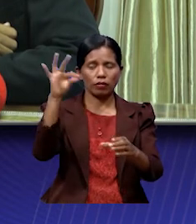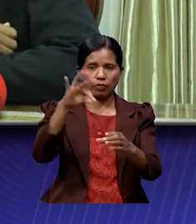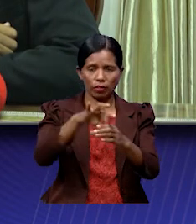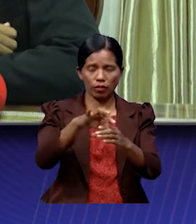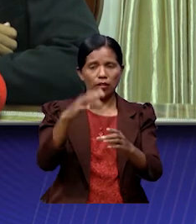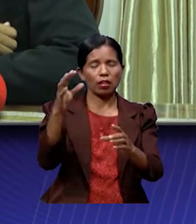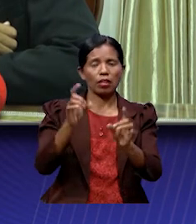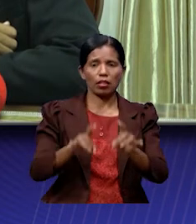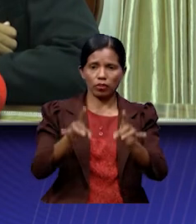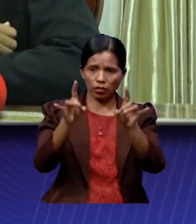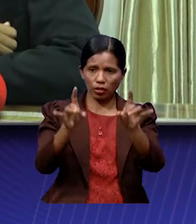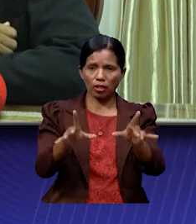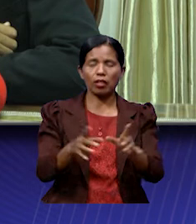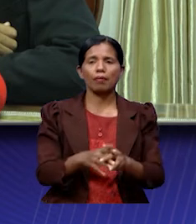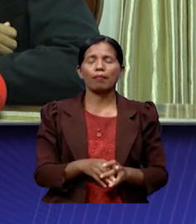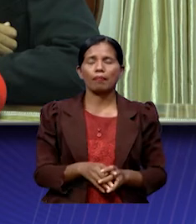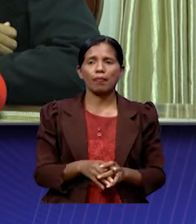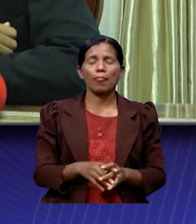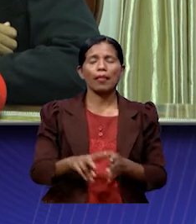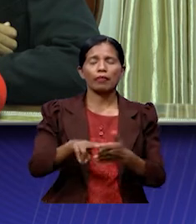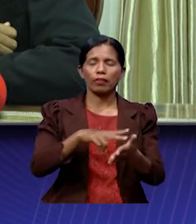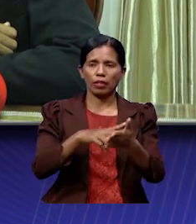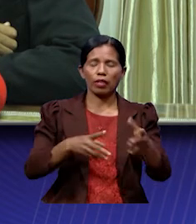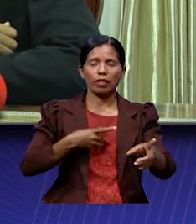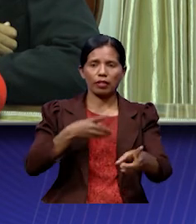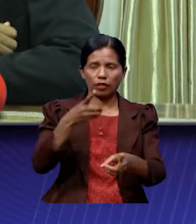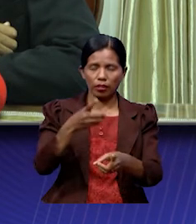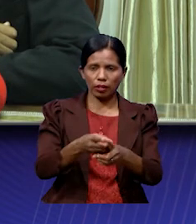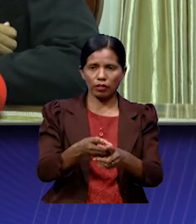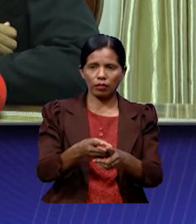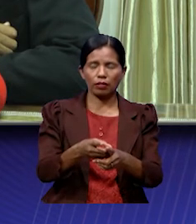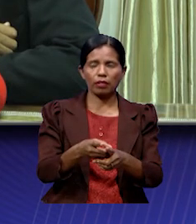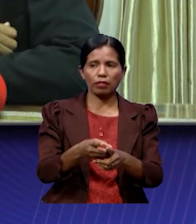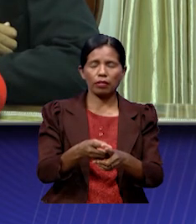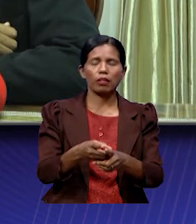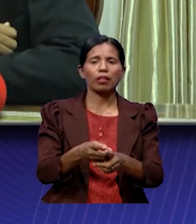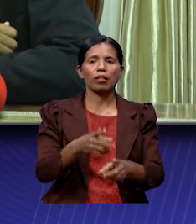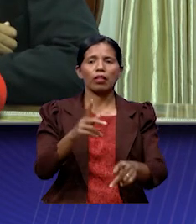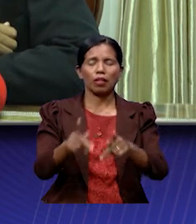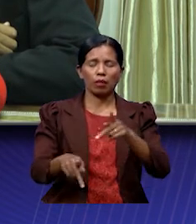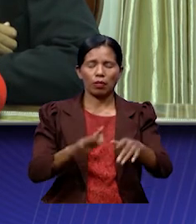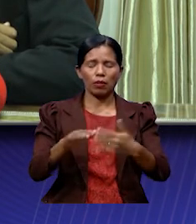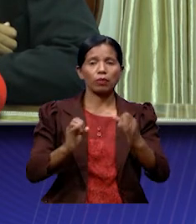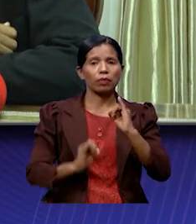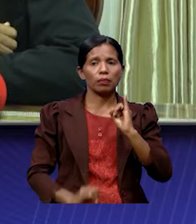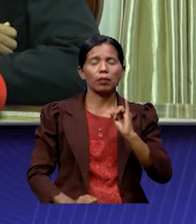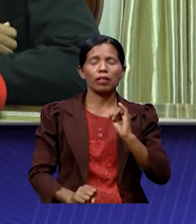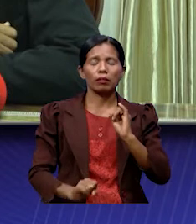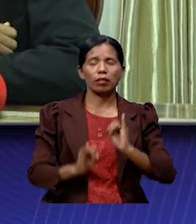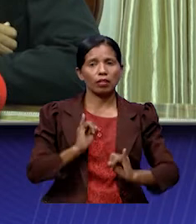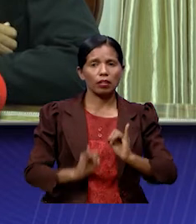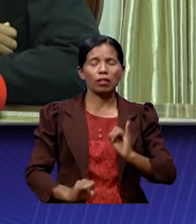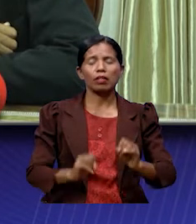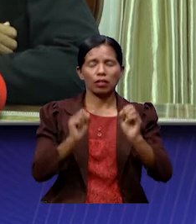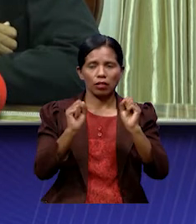eleição iha Austrália ne viola direito direito fundamental cidadão sirnian atau exercer